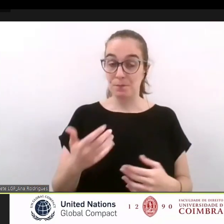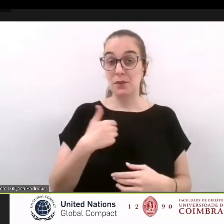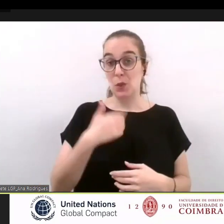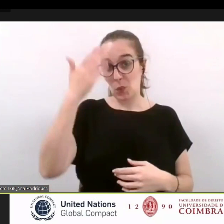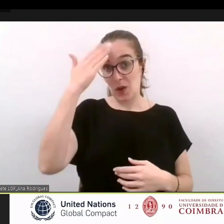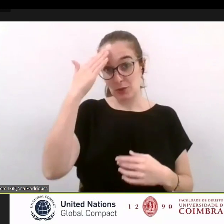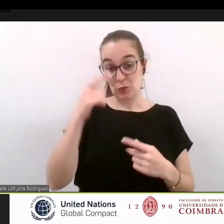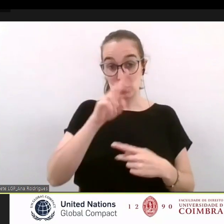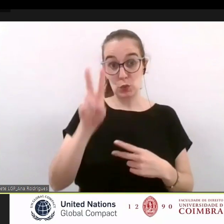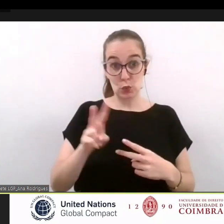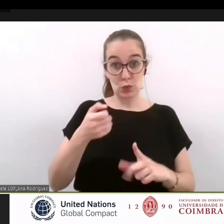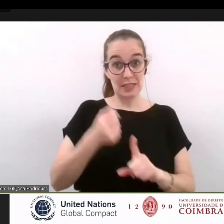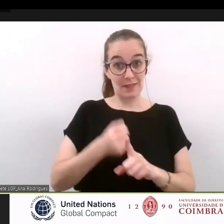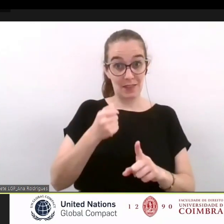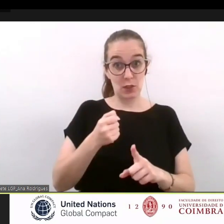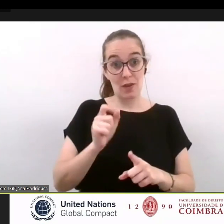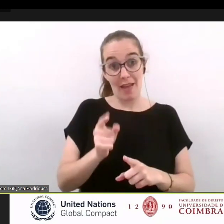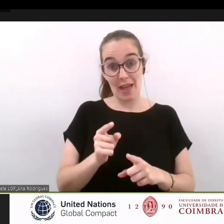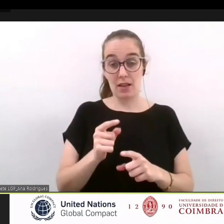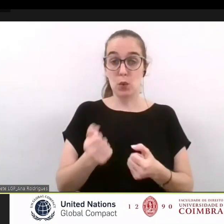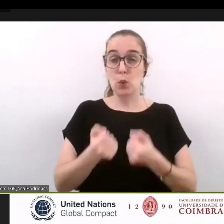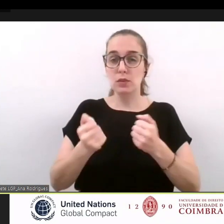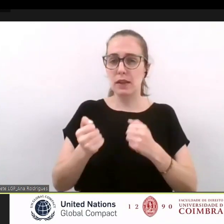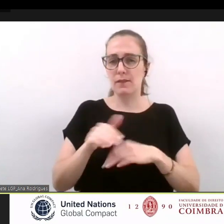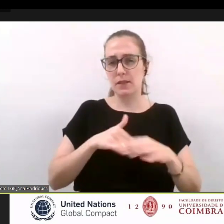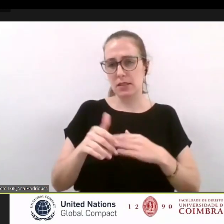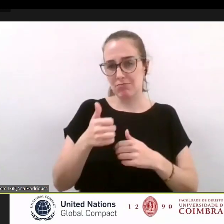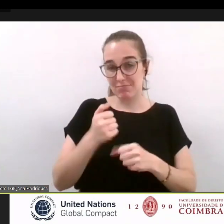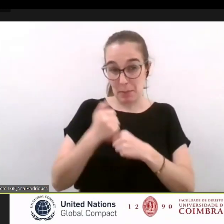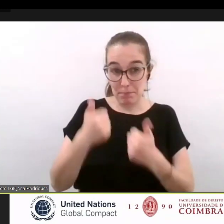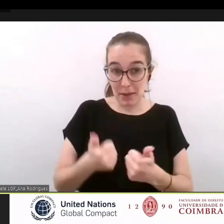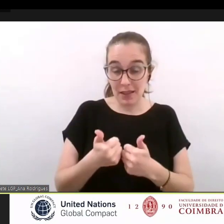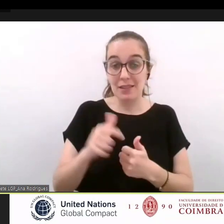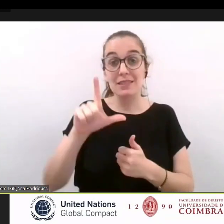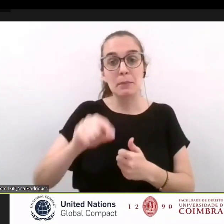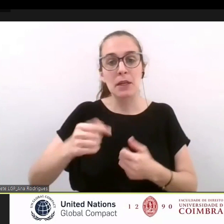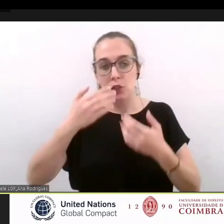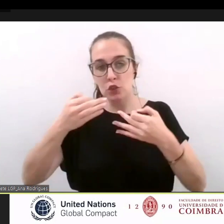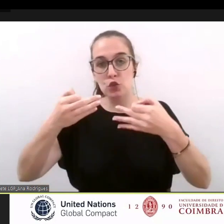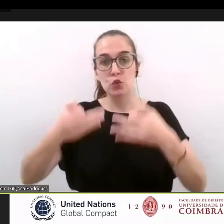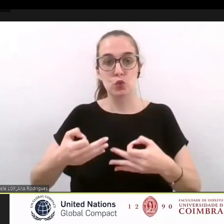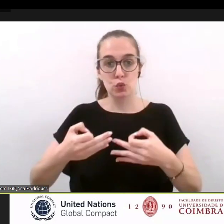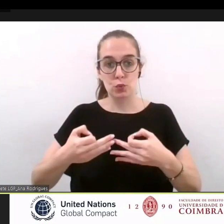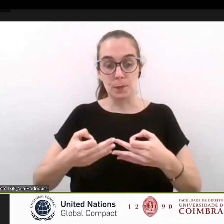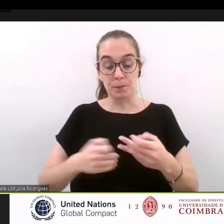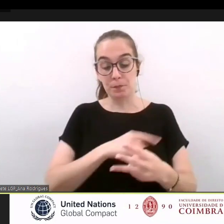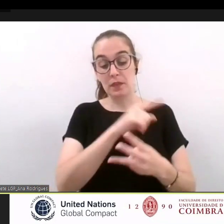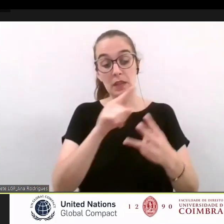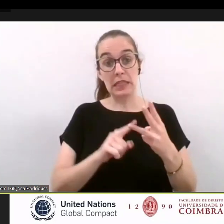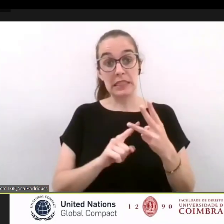estava relacionado com realizar os objetivos de forma eficaz, mas também de forma justa. O terceiro